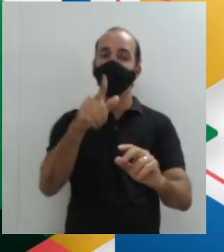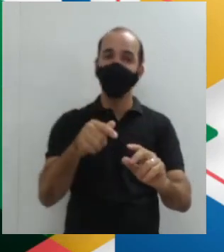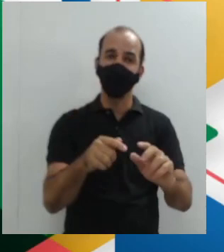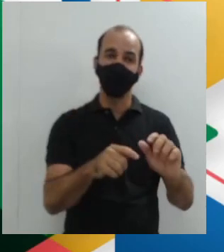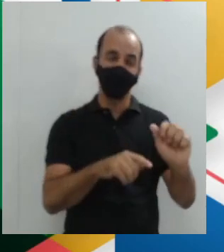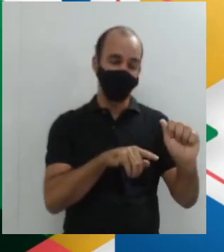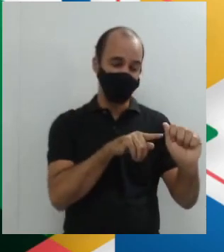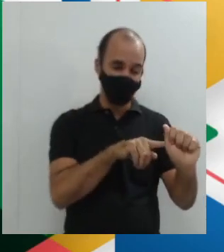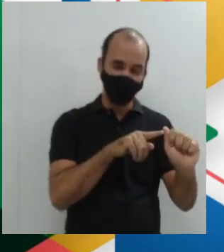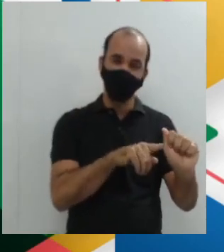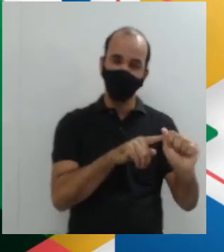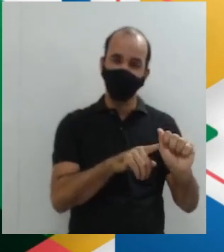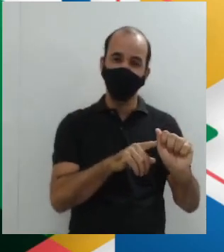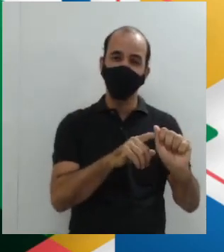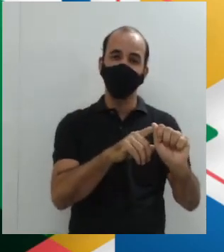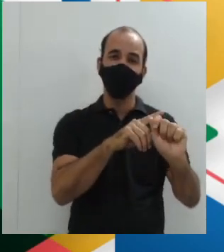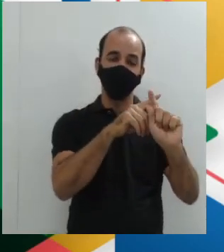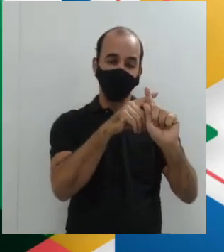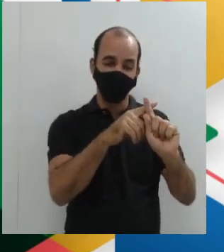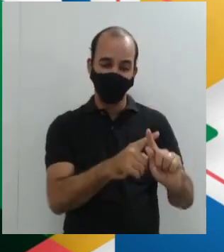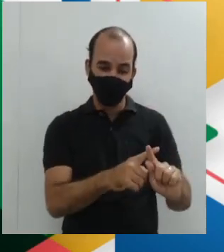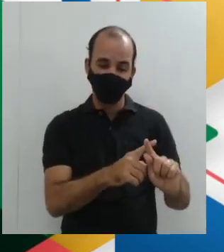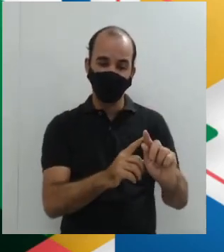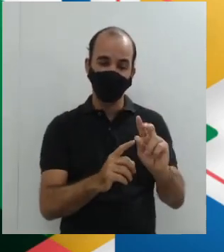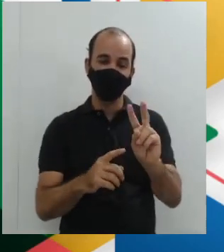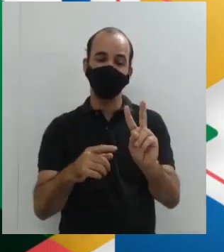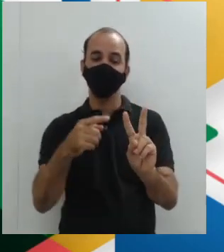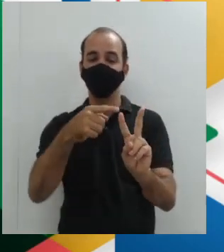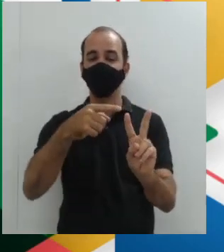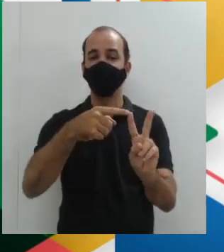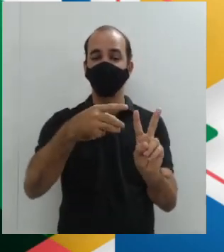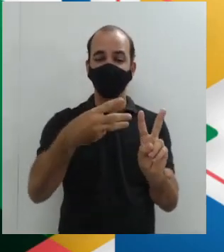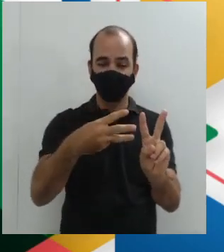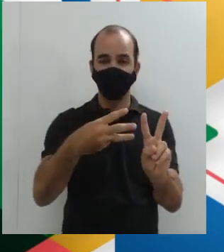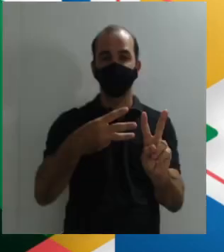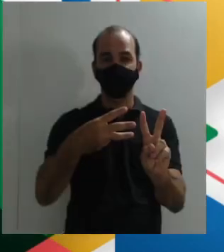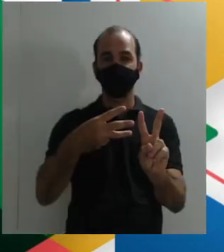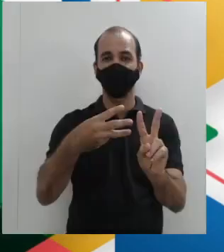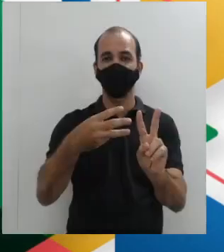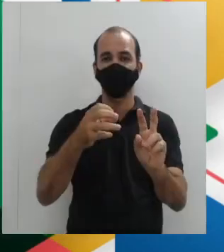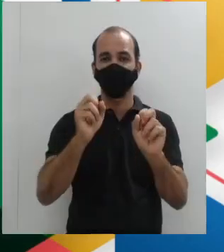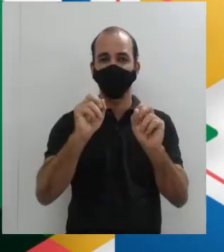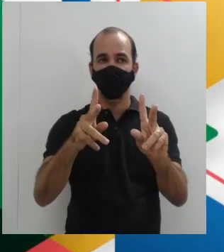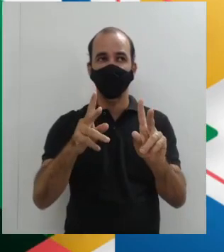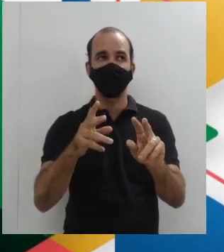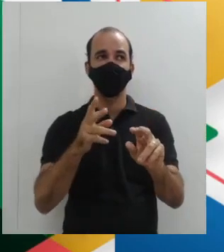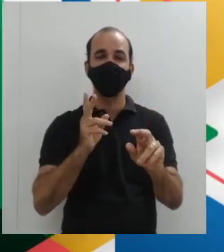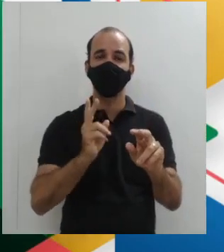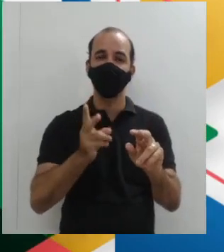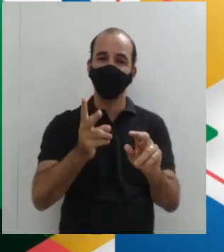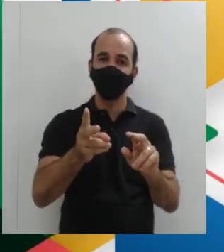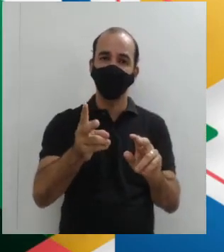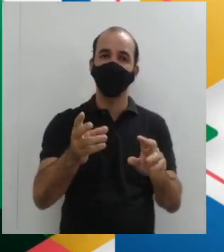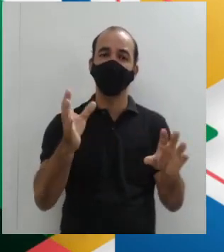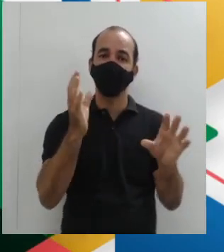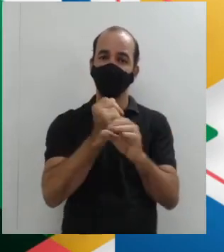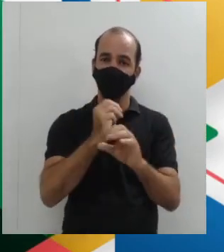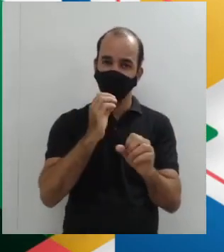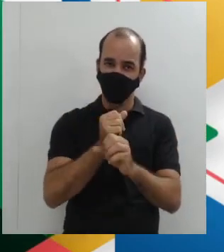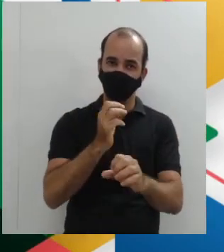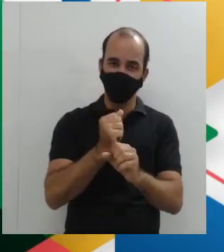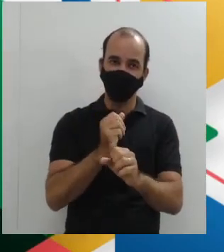aresta, multiplicada pela raiz de 3. Show de bola? Então, todas as vezes que eu quiser calcular essa